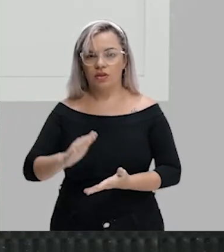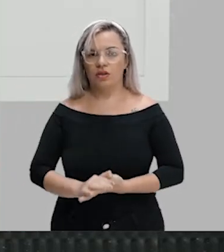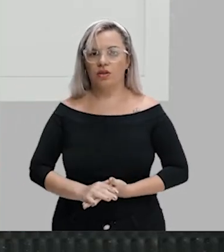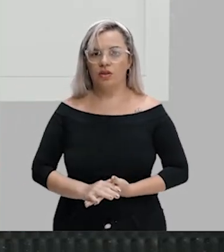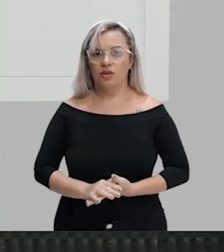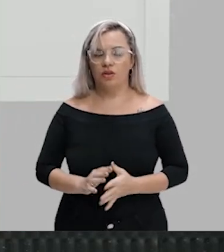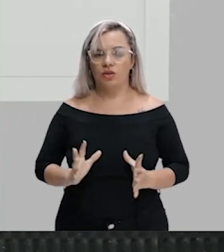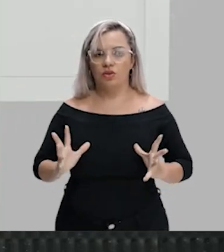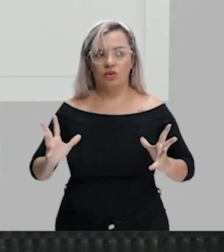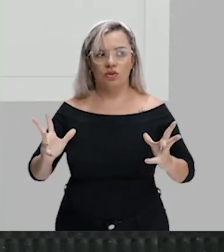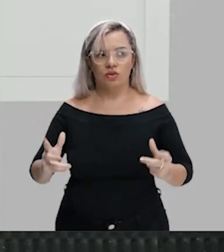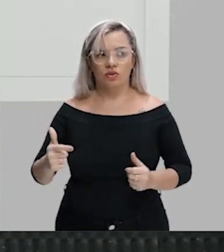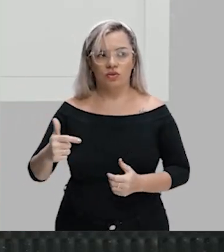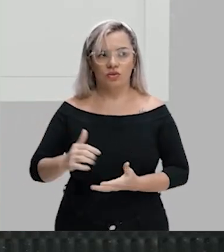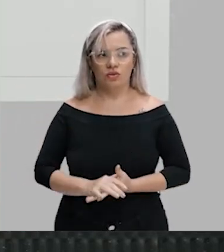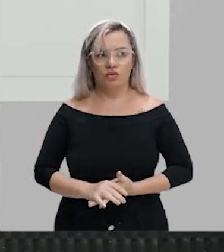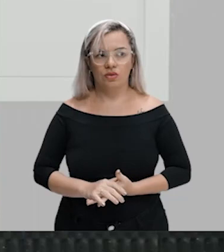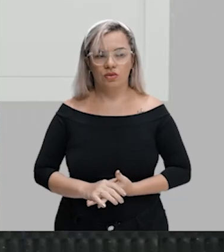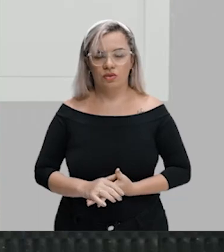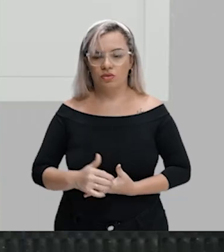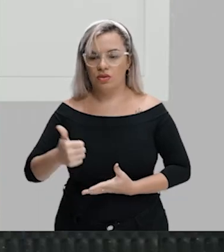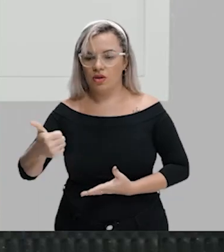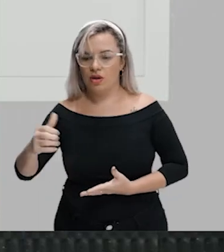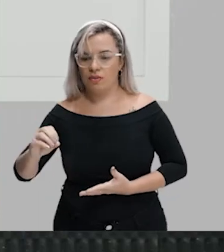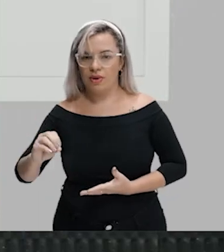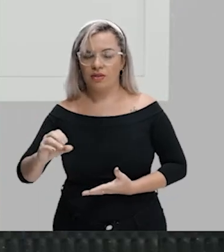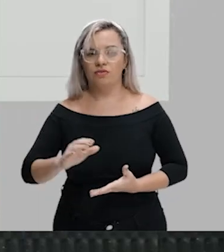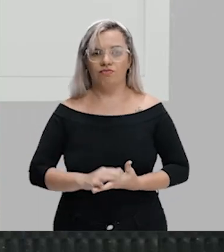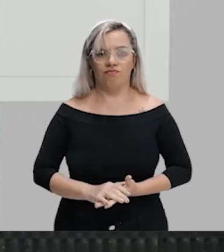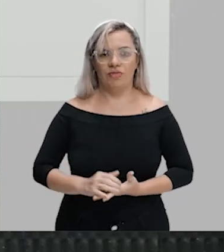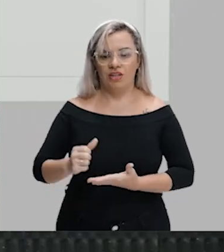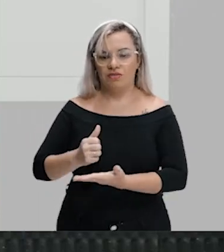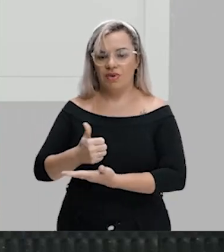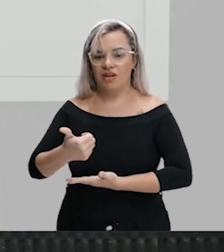10. Então, ΔV vai ser igual ao quê?